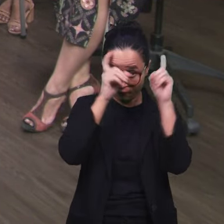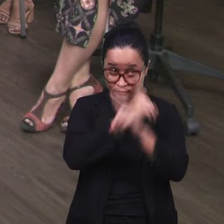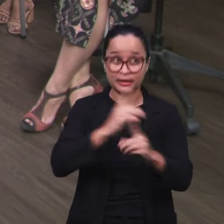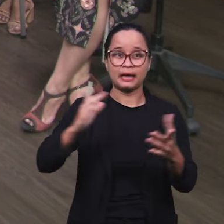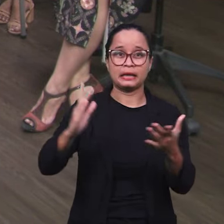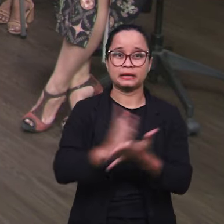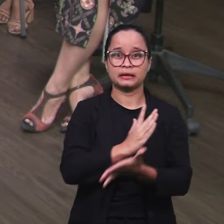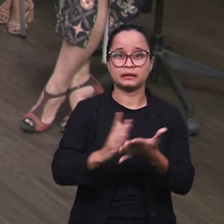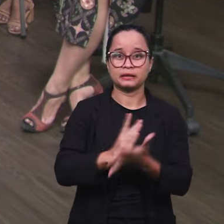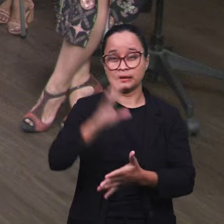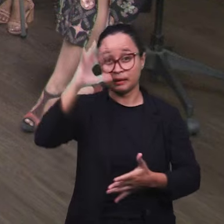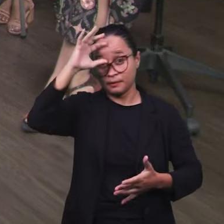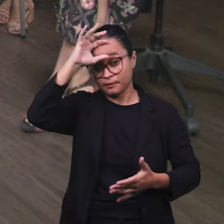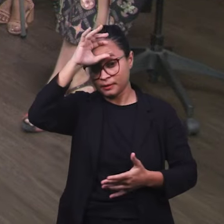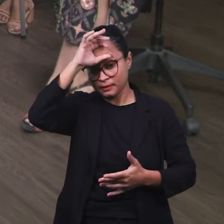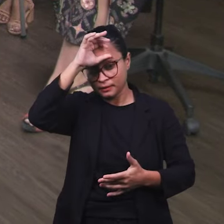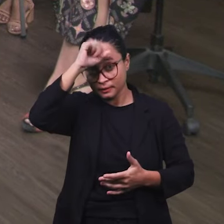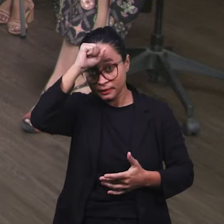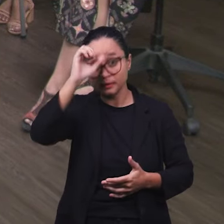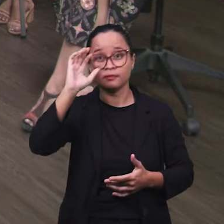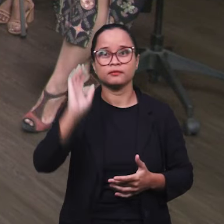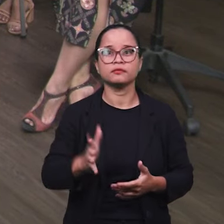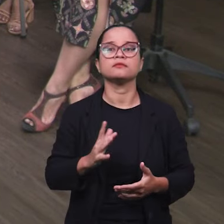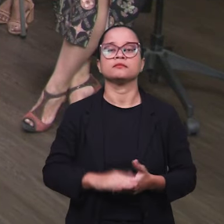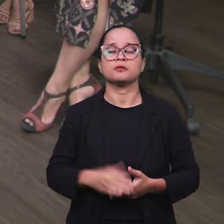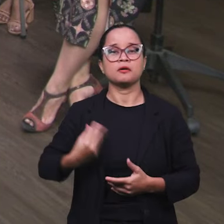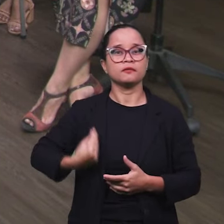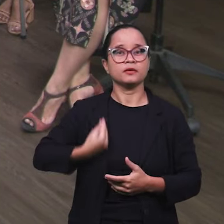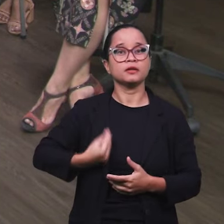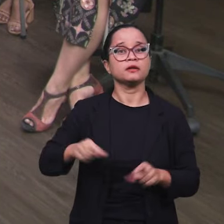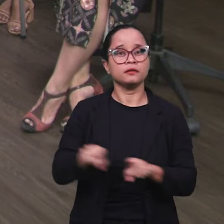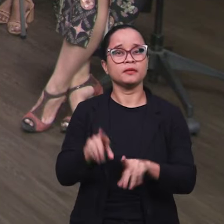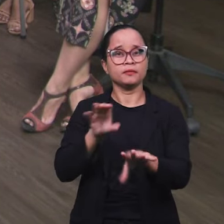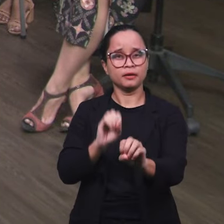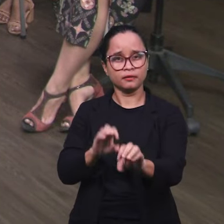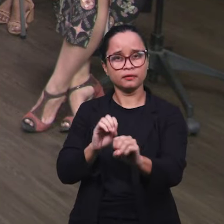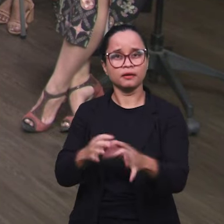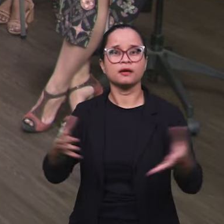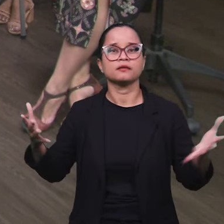por algumas dificuldades, aprenderam muito da vida e tem muito a dar.